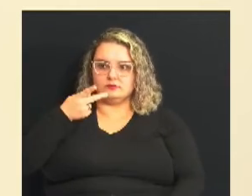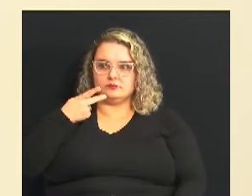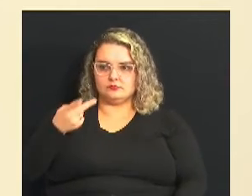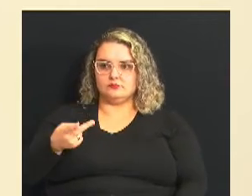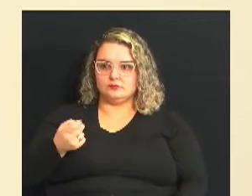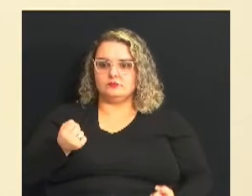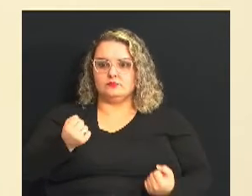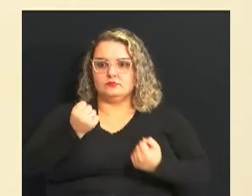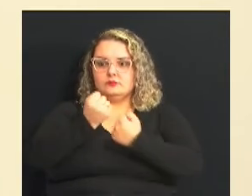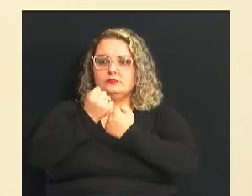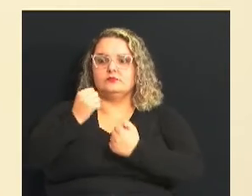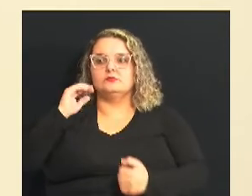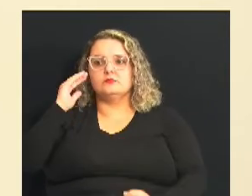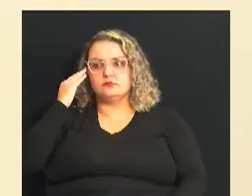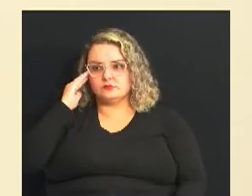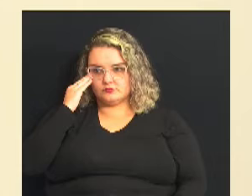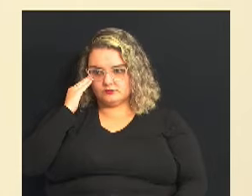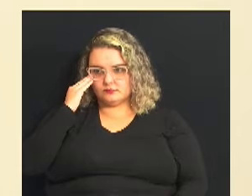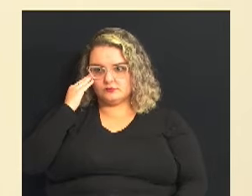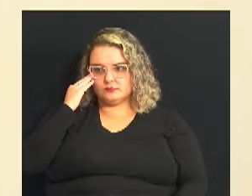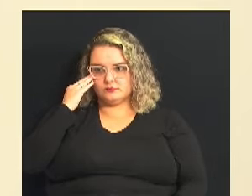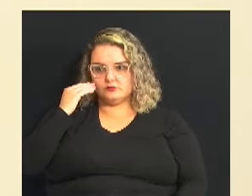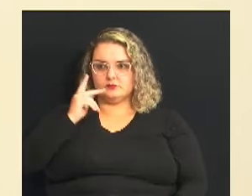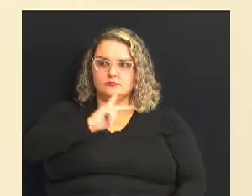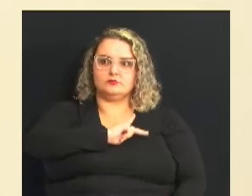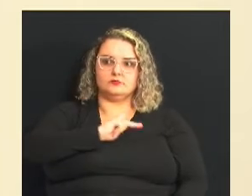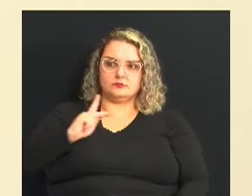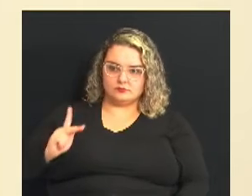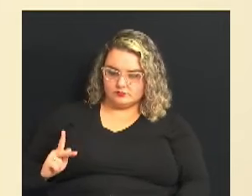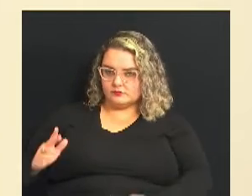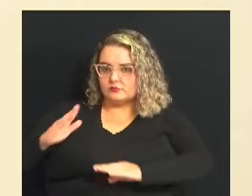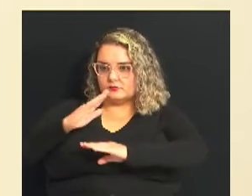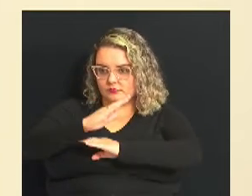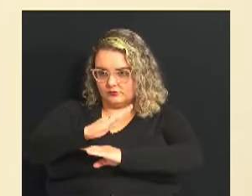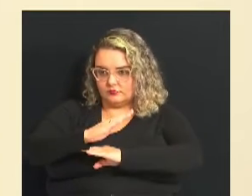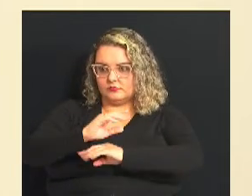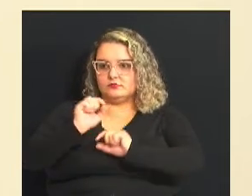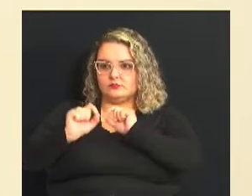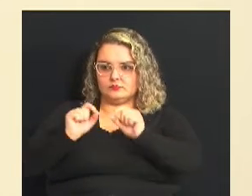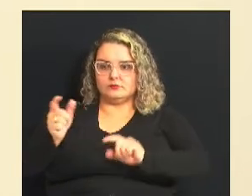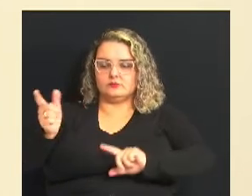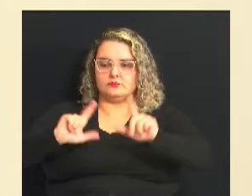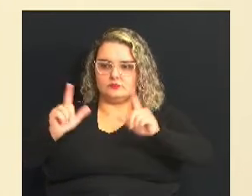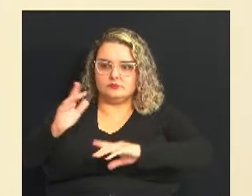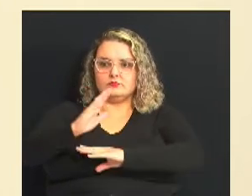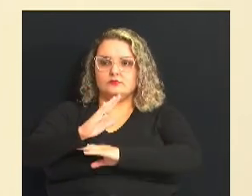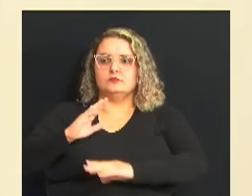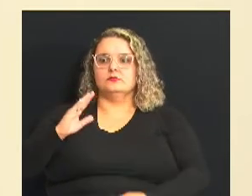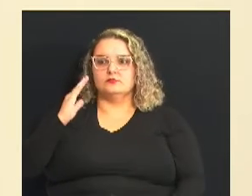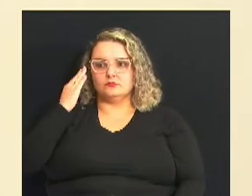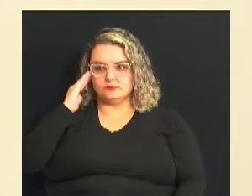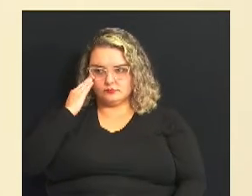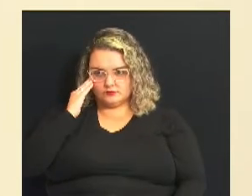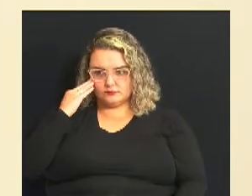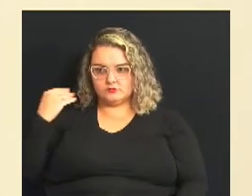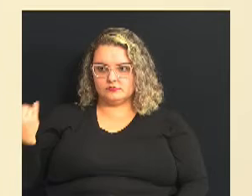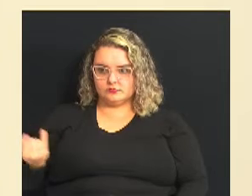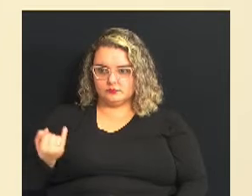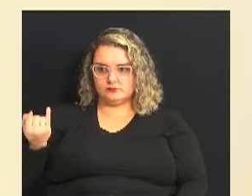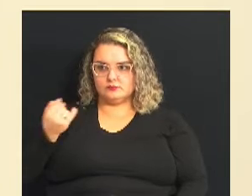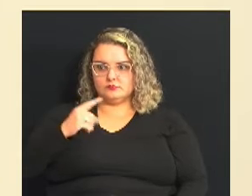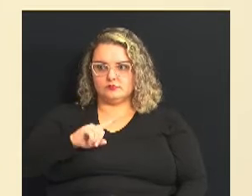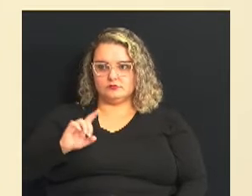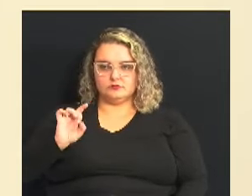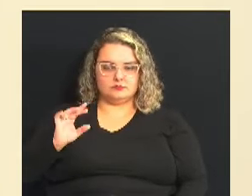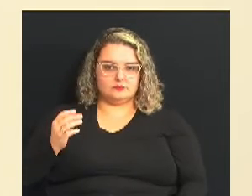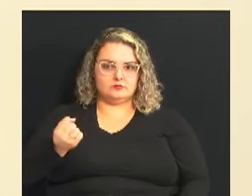e o entendimento da presidência da Câmara do que é a TV Câmara é fundamental. Né? Não só pelo